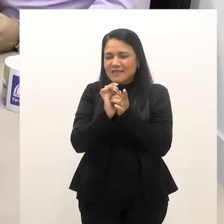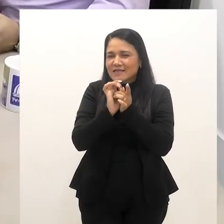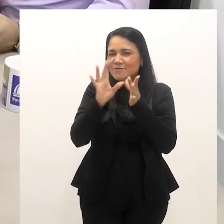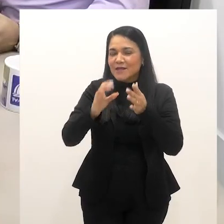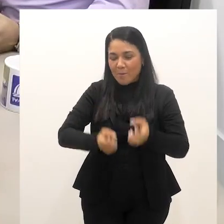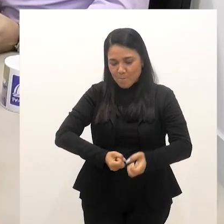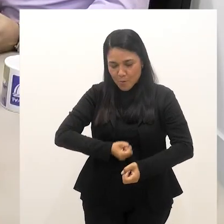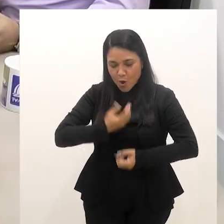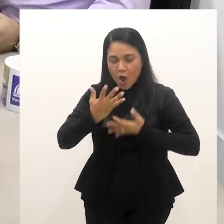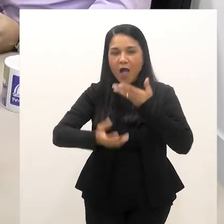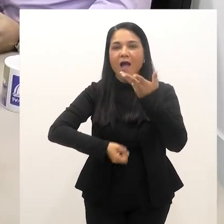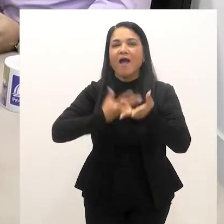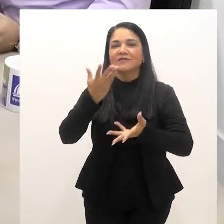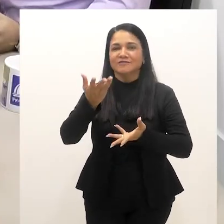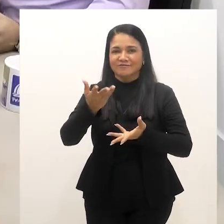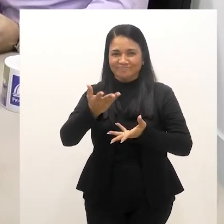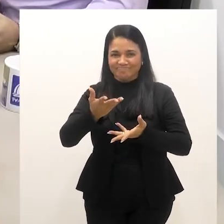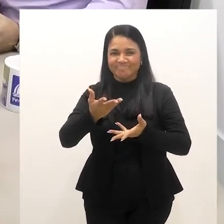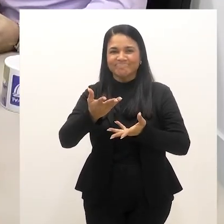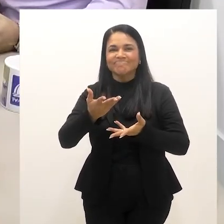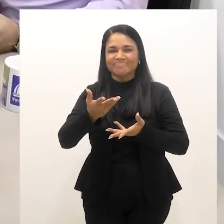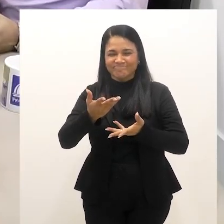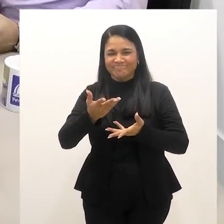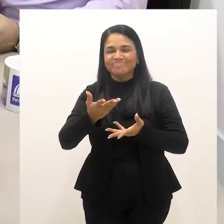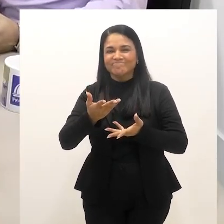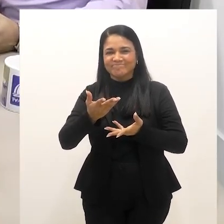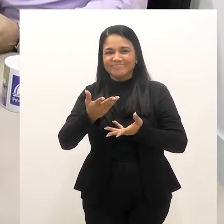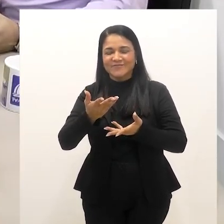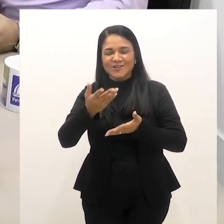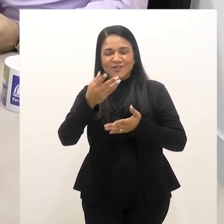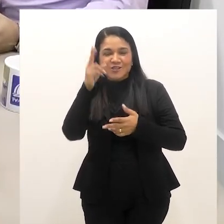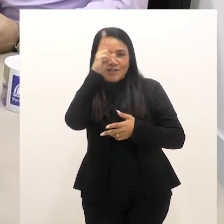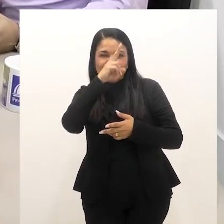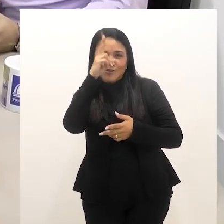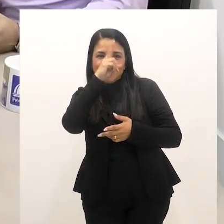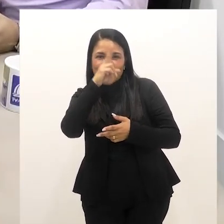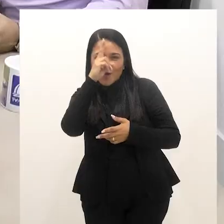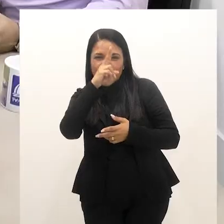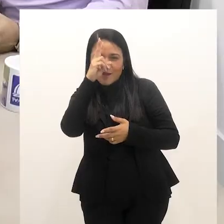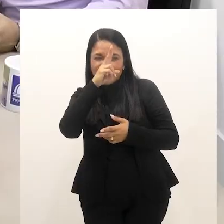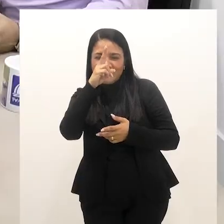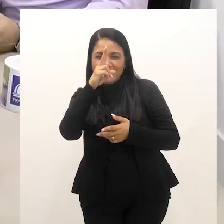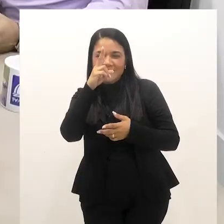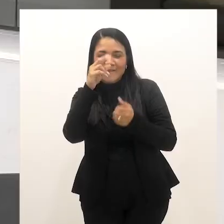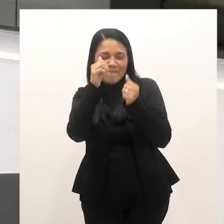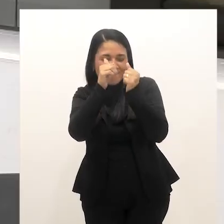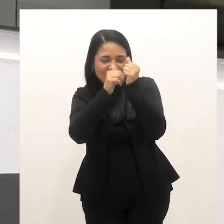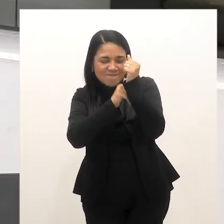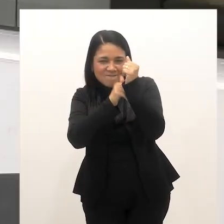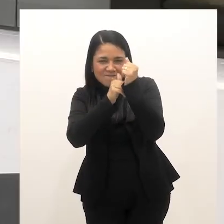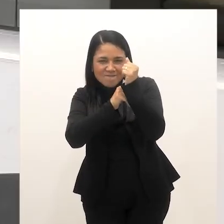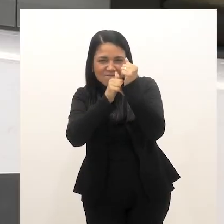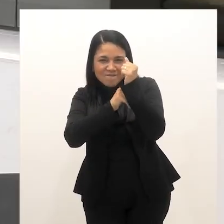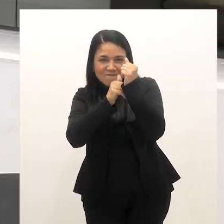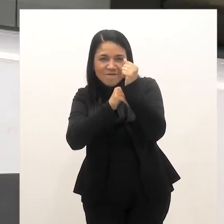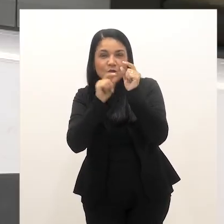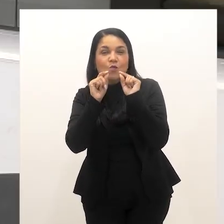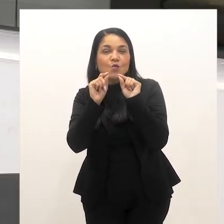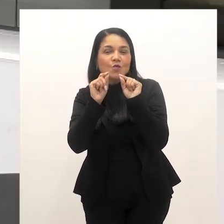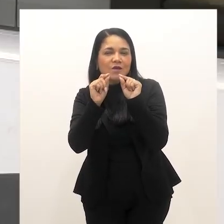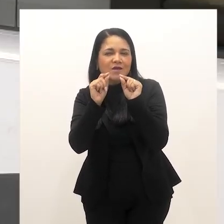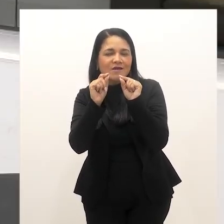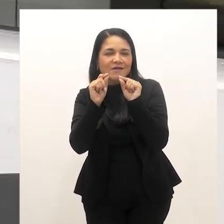Essa liberdade poética lhe permite brincar com essa história e aí o mistério